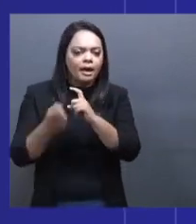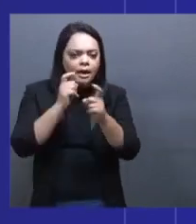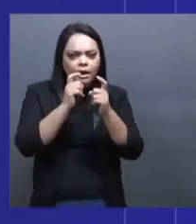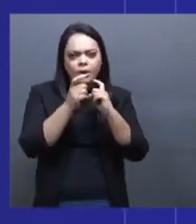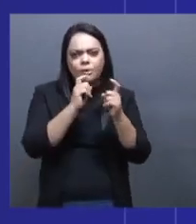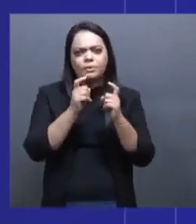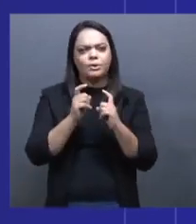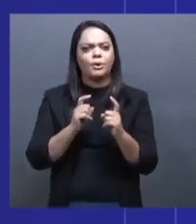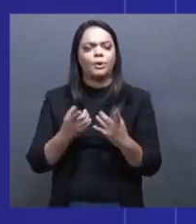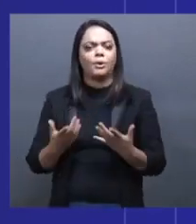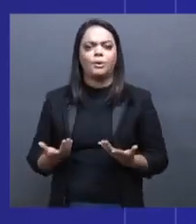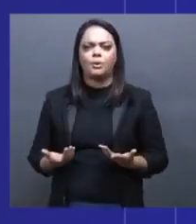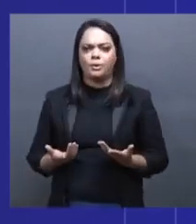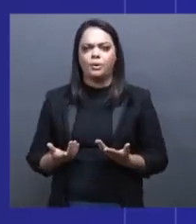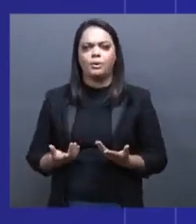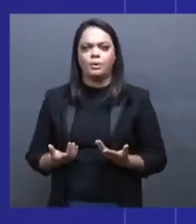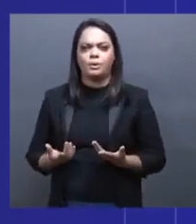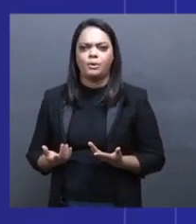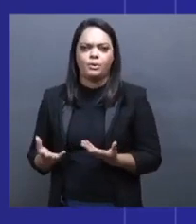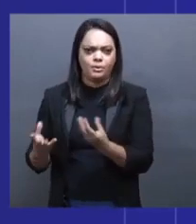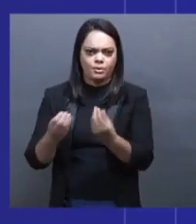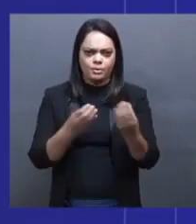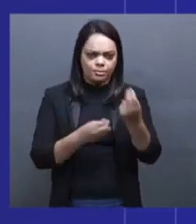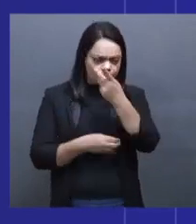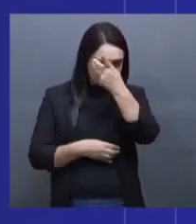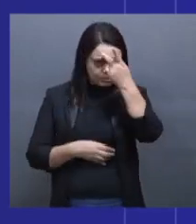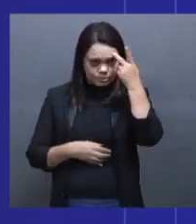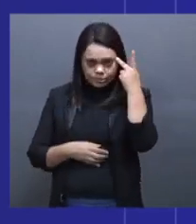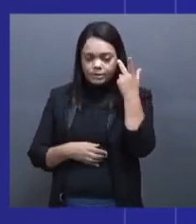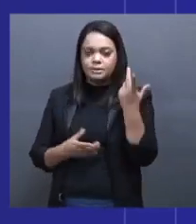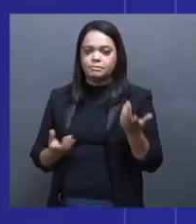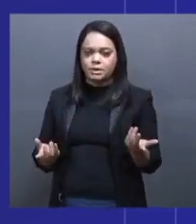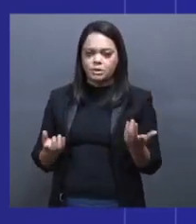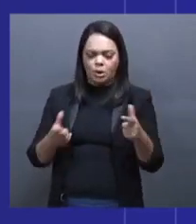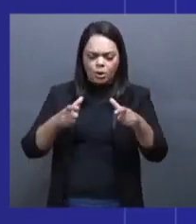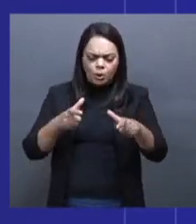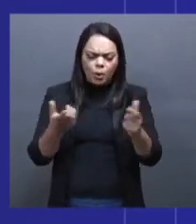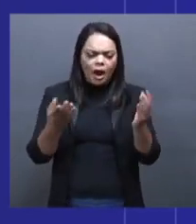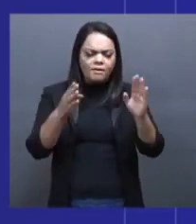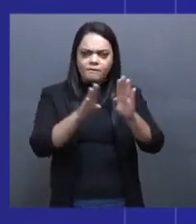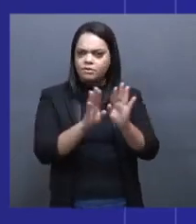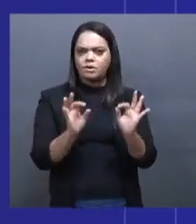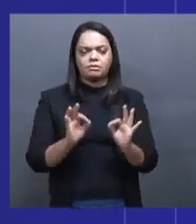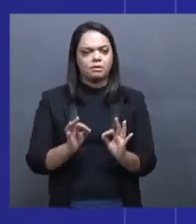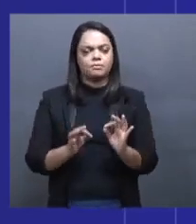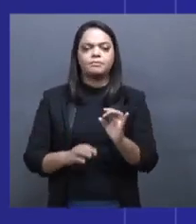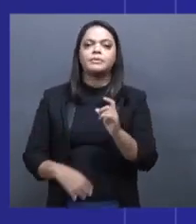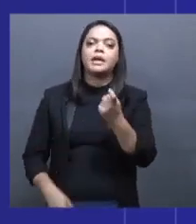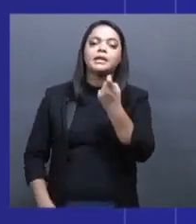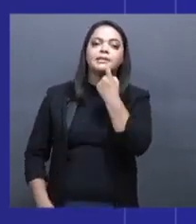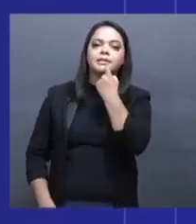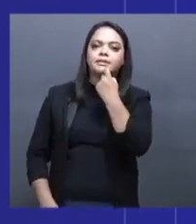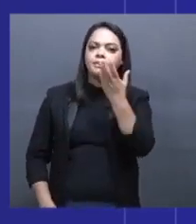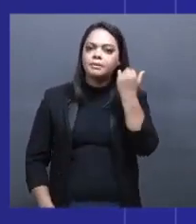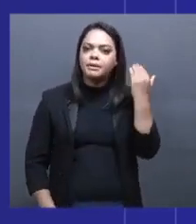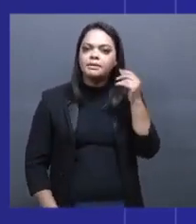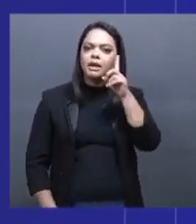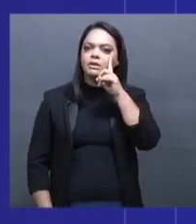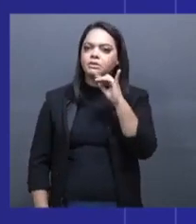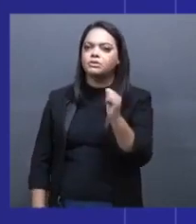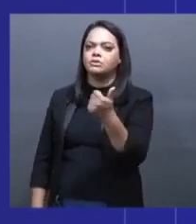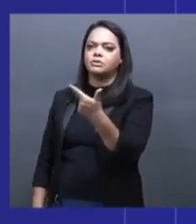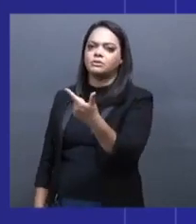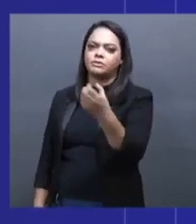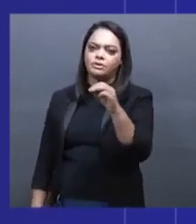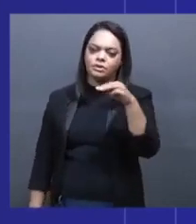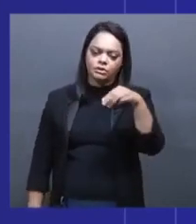reuniões com muitas pessoas dentro de um espaço fechado. E apenas na sexta-feira passada, no dia 20 de março,